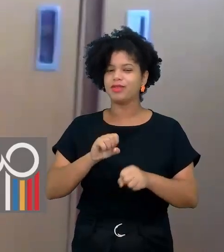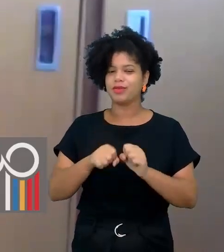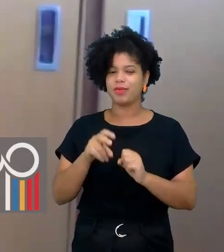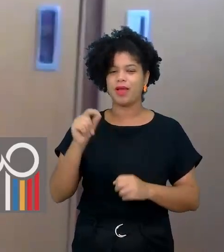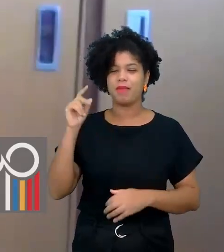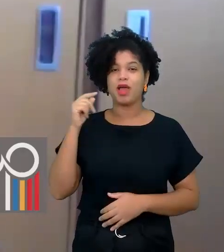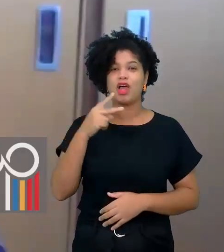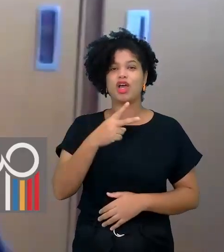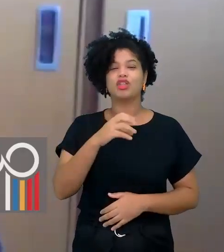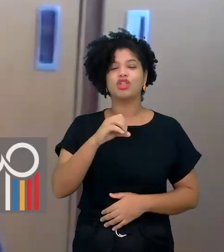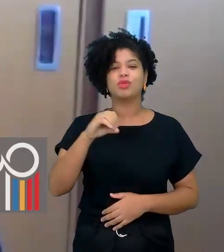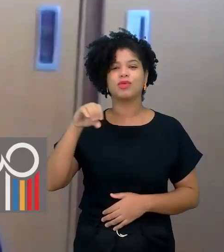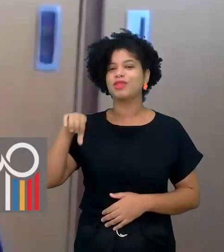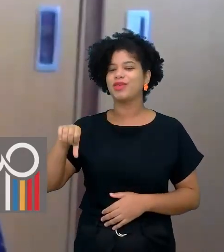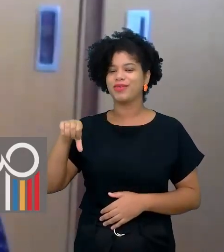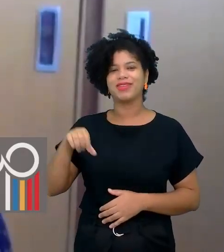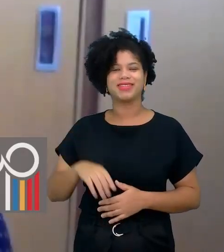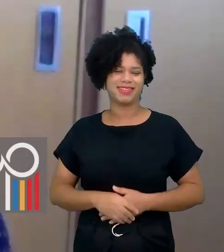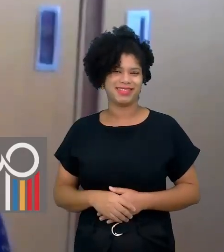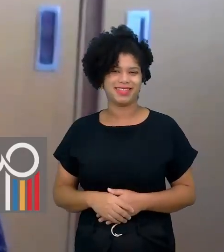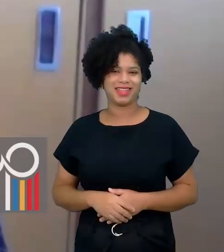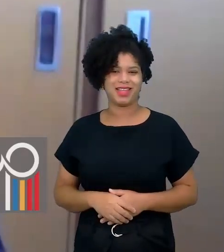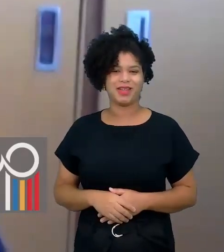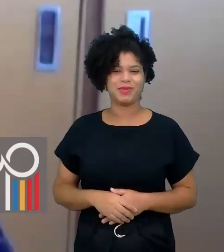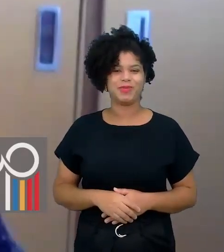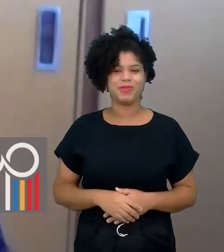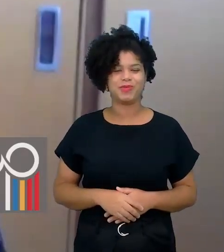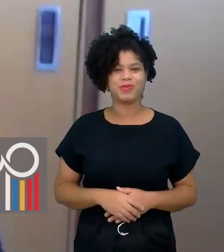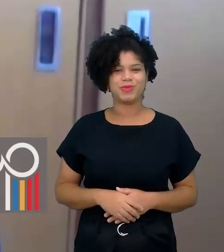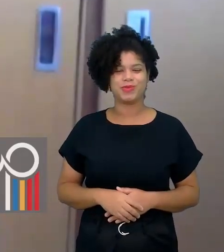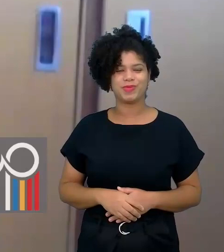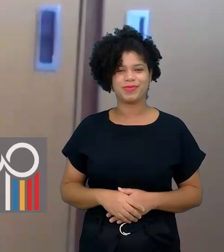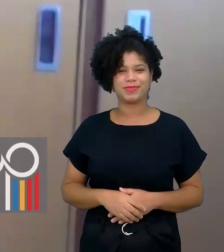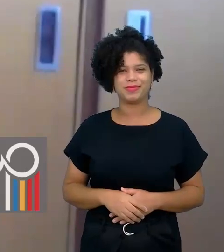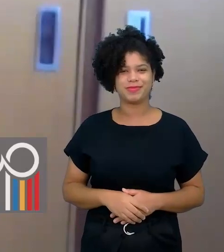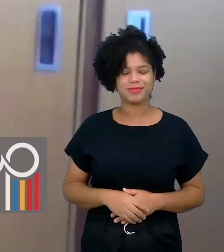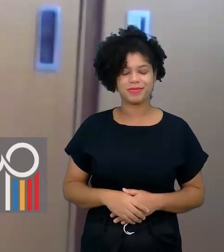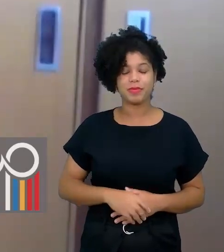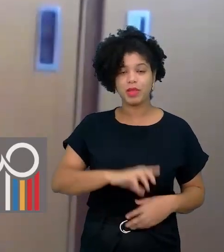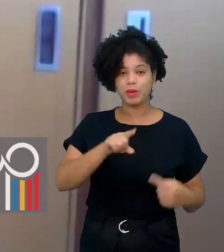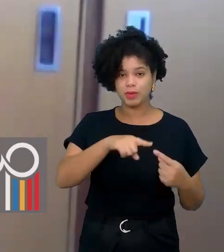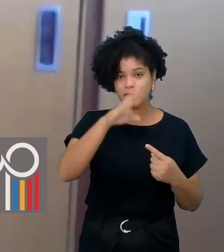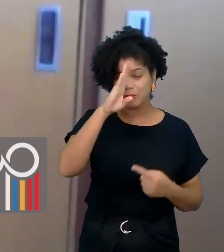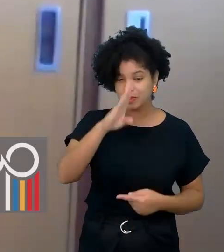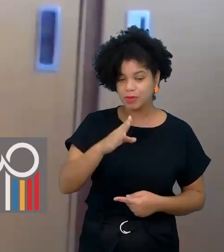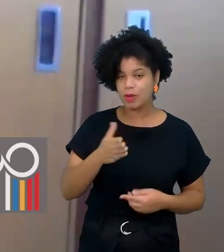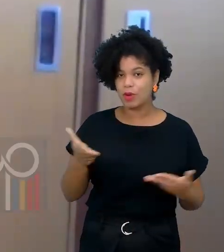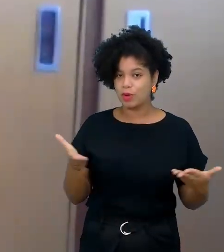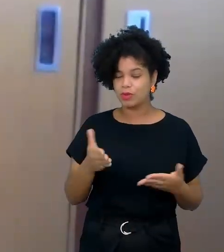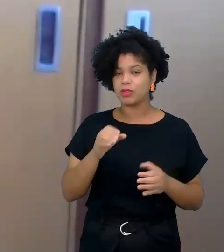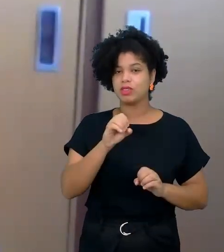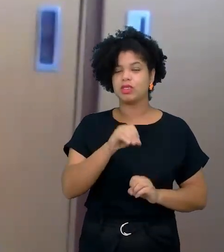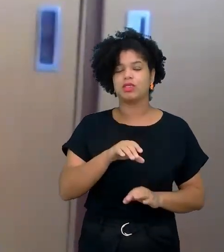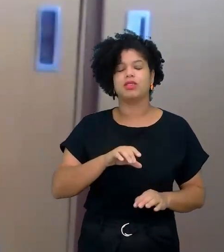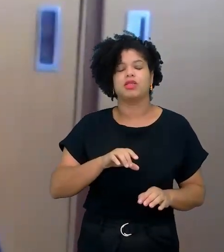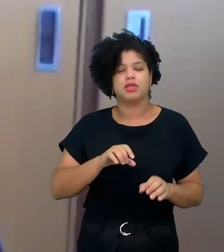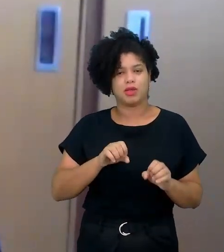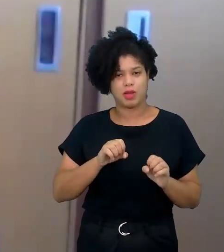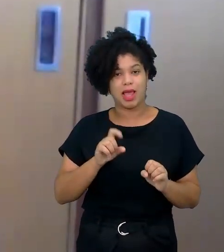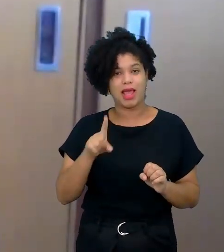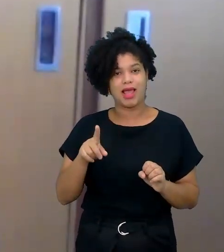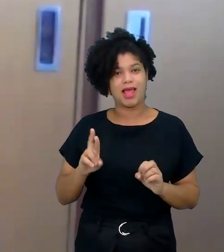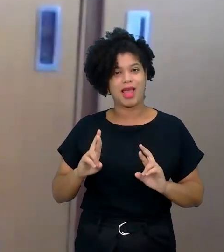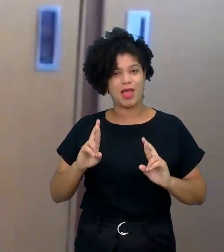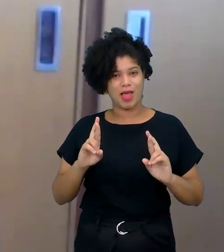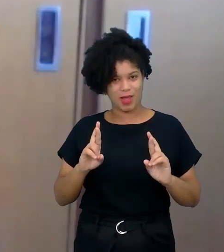desde 2009. Bom, gente, nosso maior objetivo com esse programa de